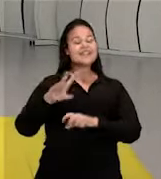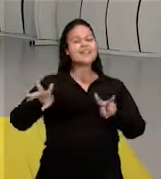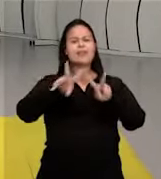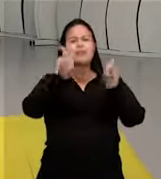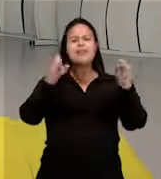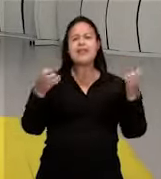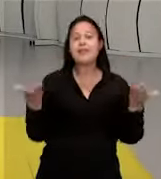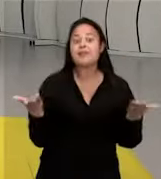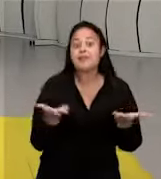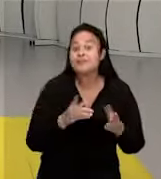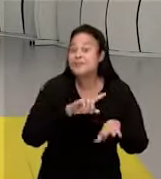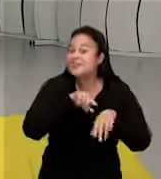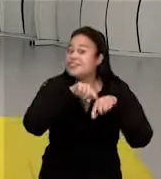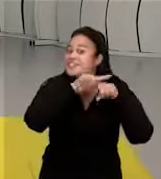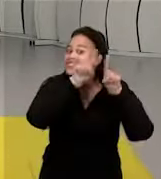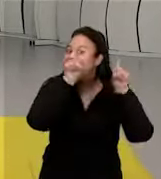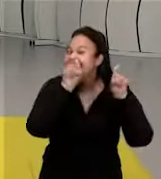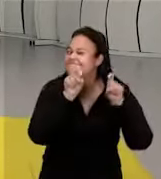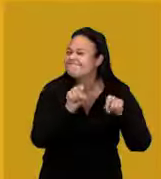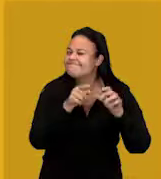de hoje é